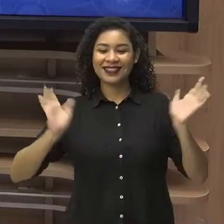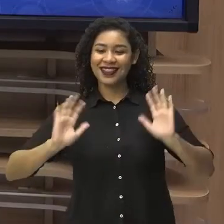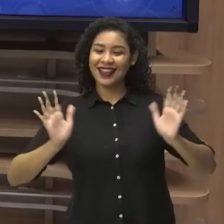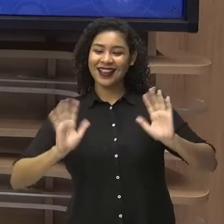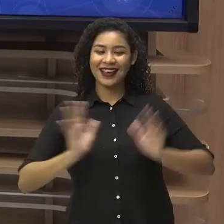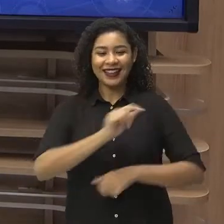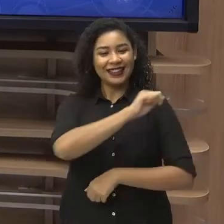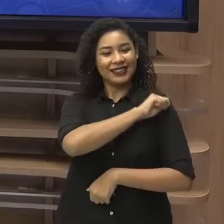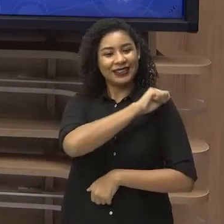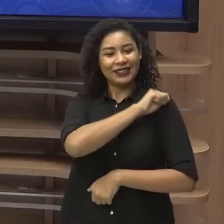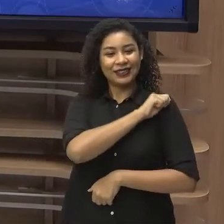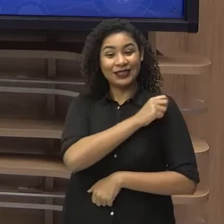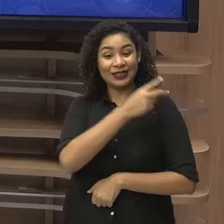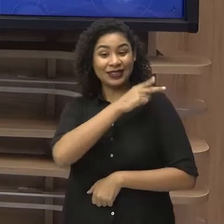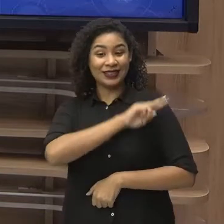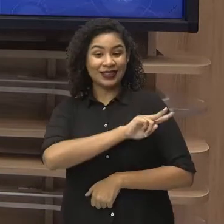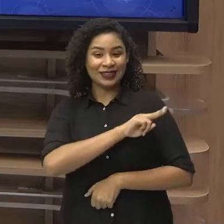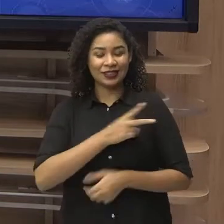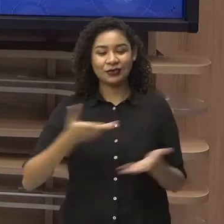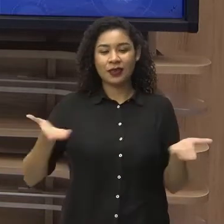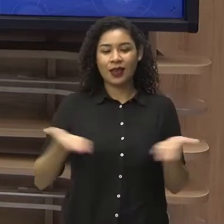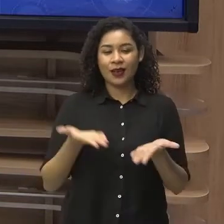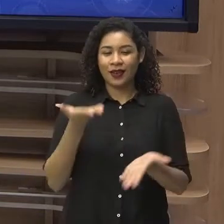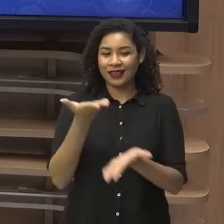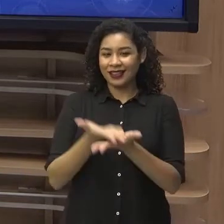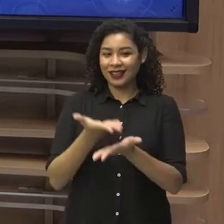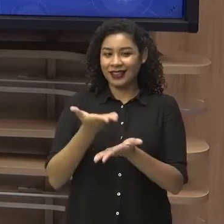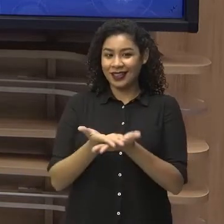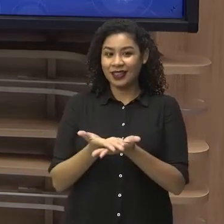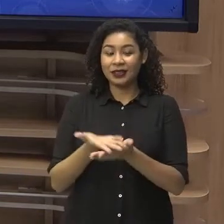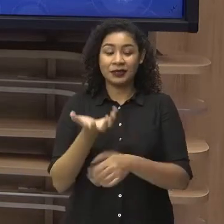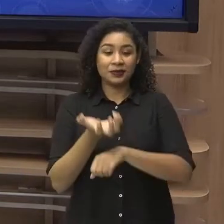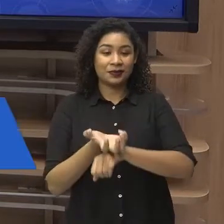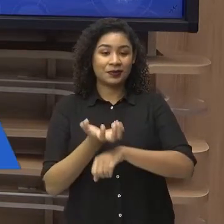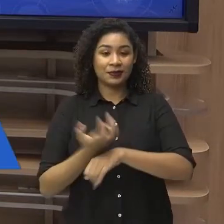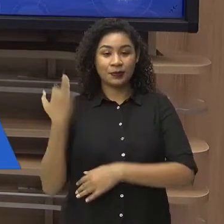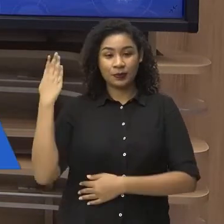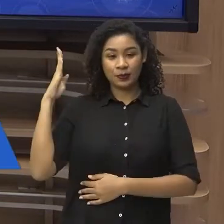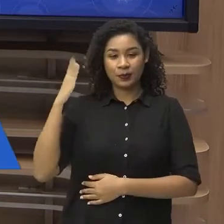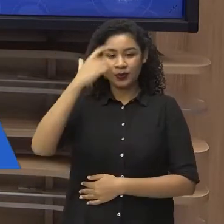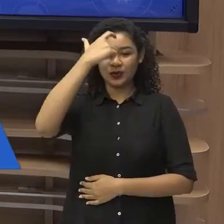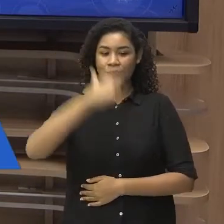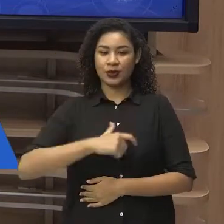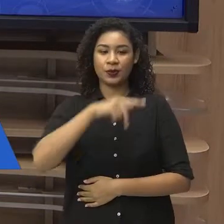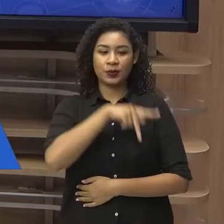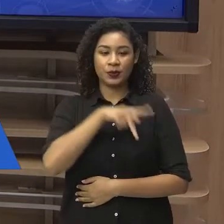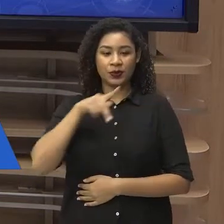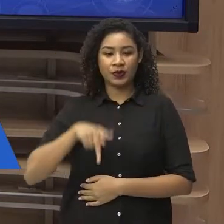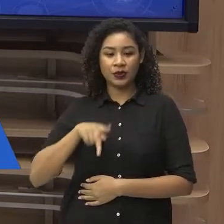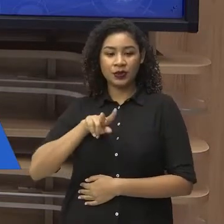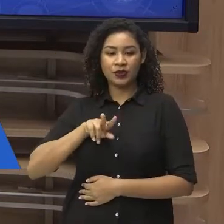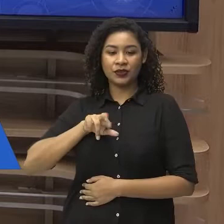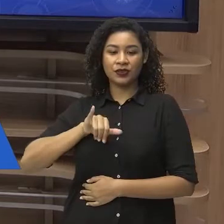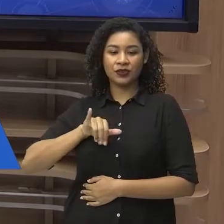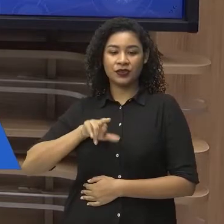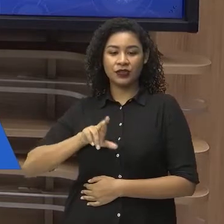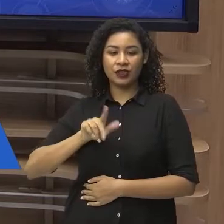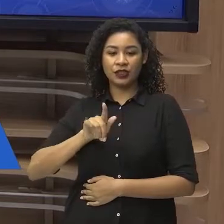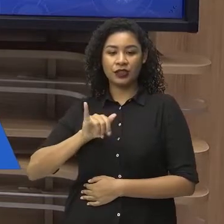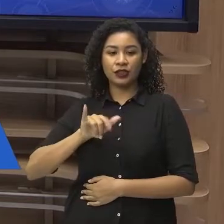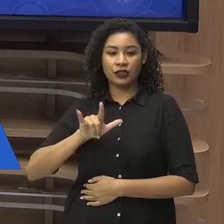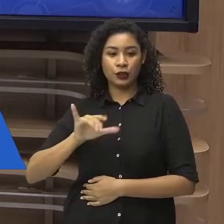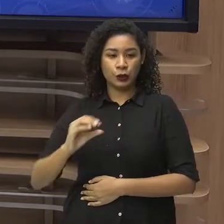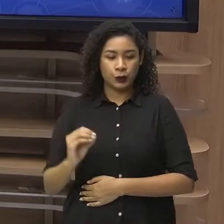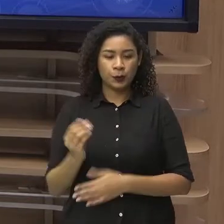Olá, alunos do segundo ano, estamos no ar aí para mais uma aula de biologia. Eu sou o professor Virgílio Guedes e a gente vai compreender um